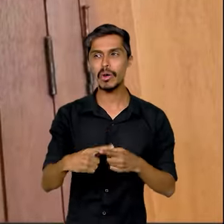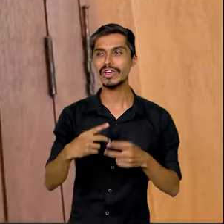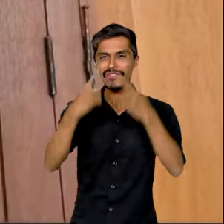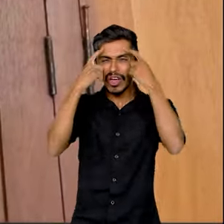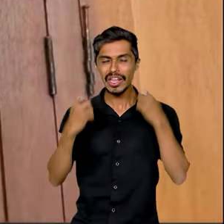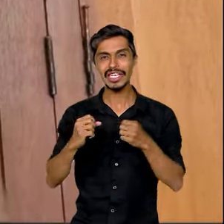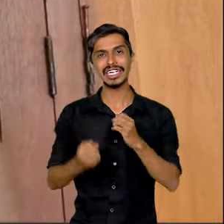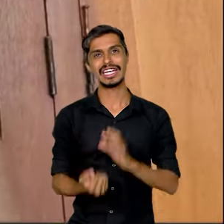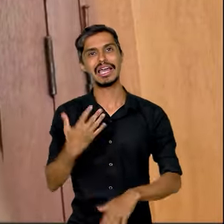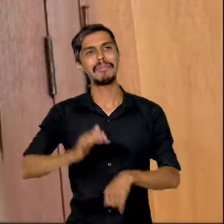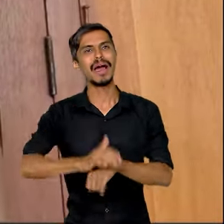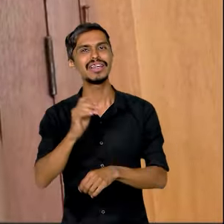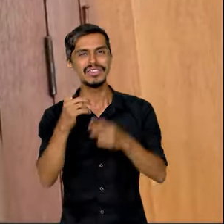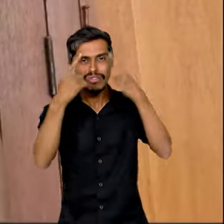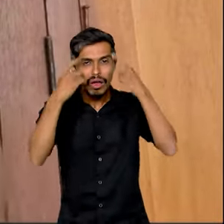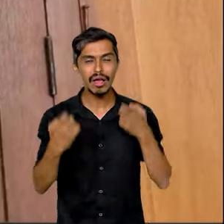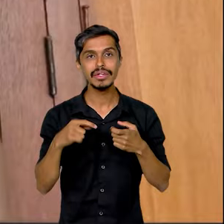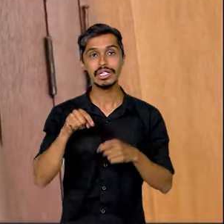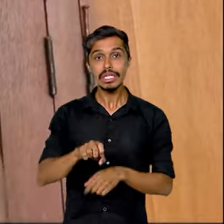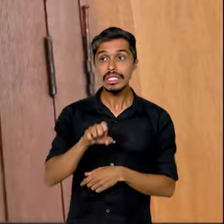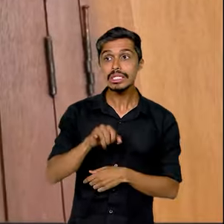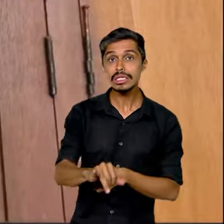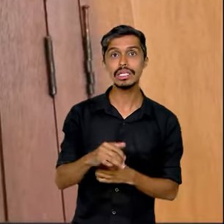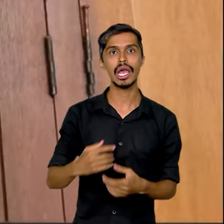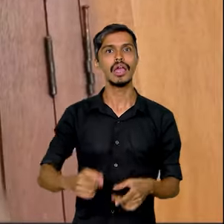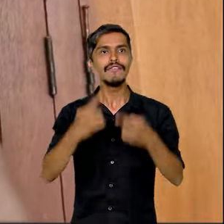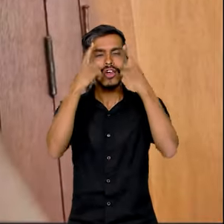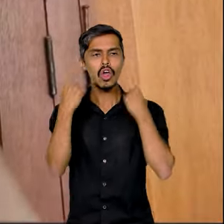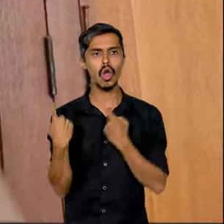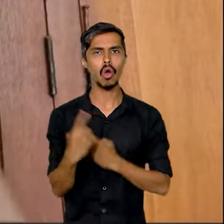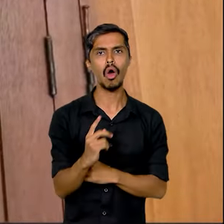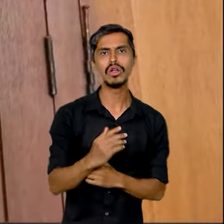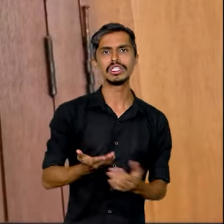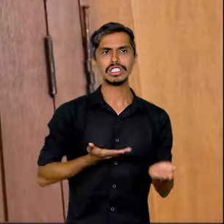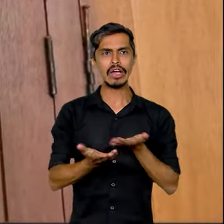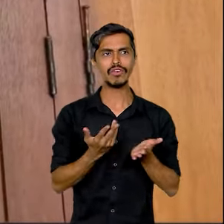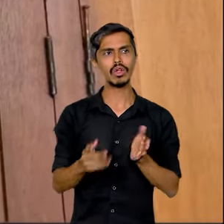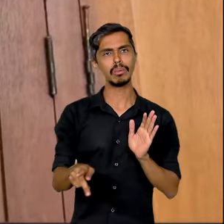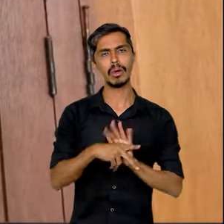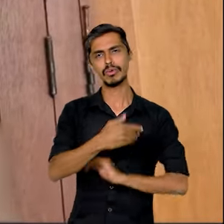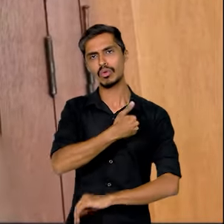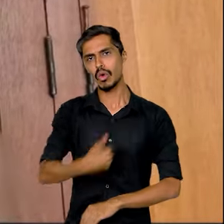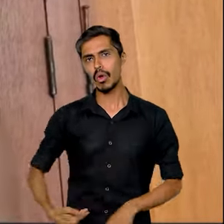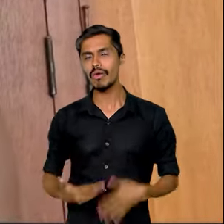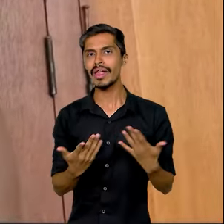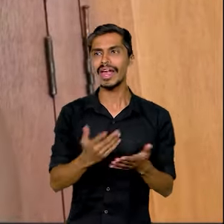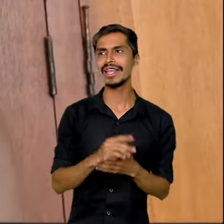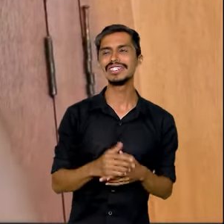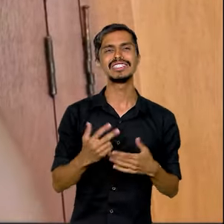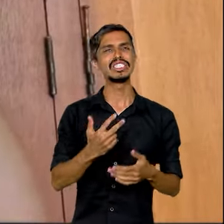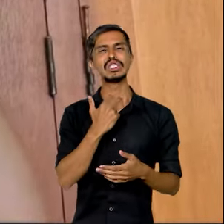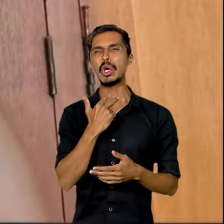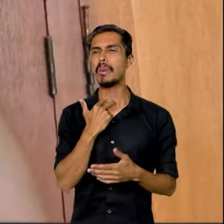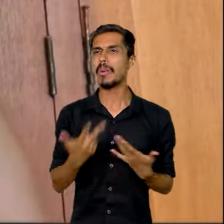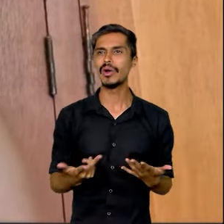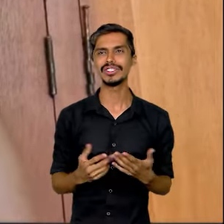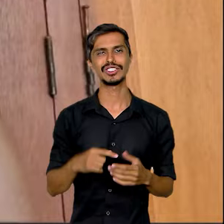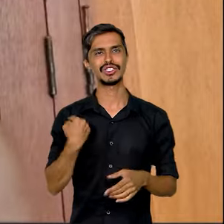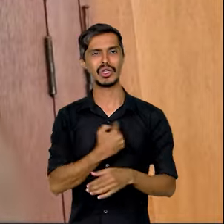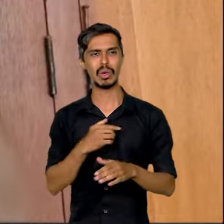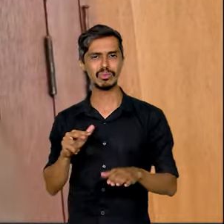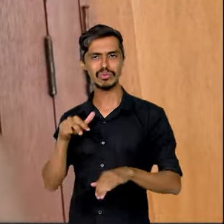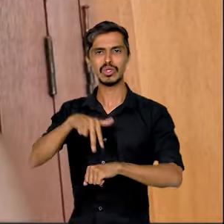só gera mais violência, e violência cometida por servidores públicos que estão lá para proteger a vida das pessoas, isso não vai levar a gente a nenhuma